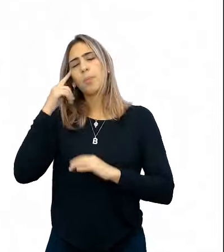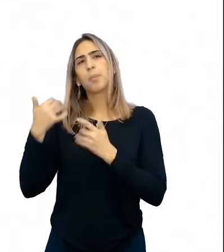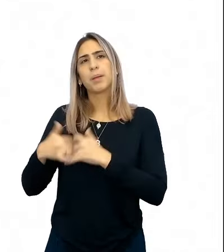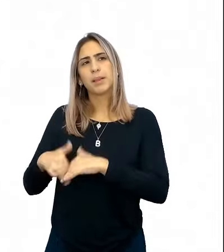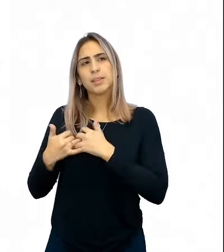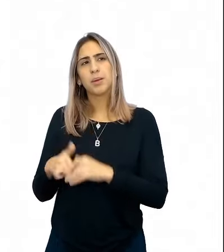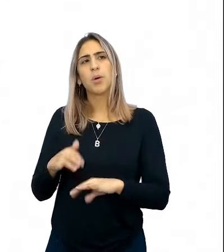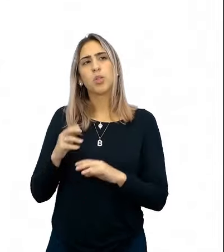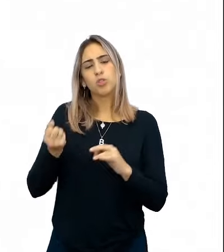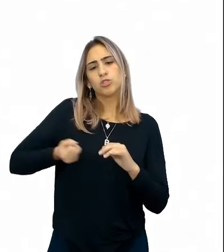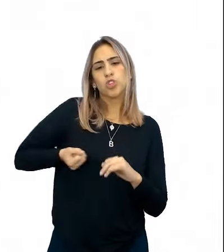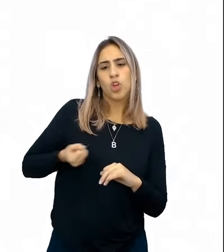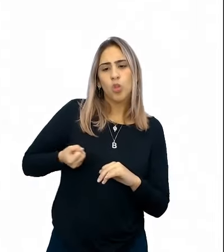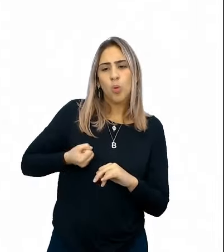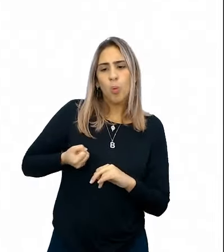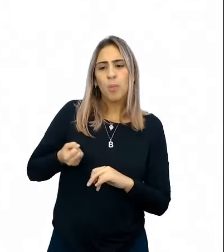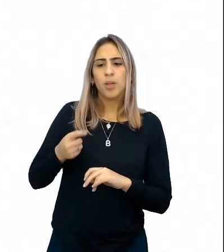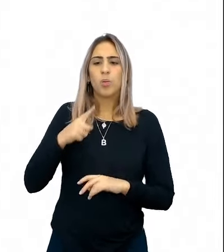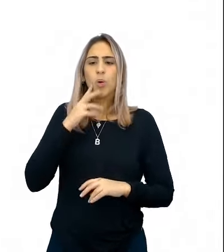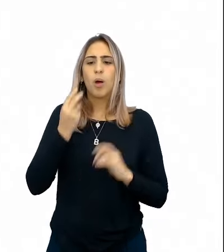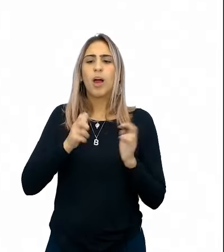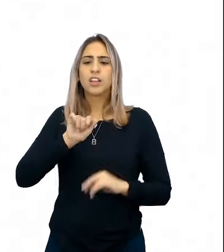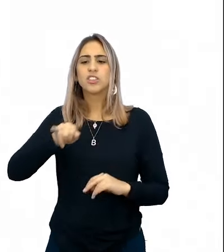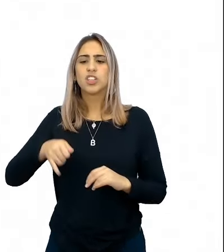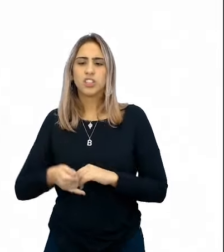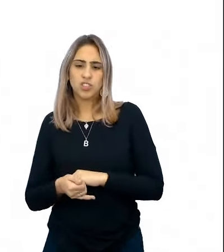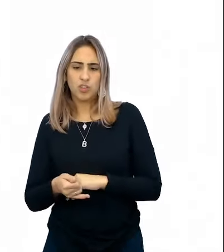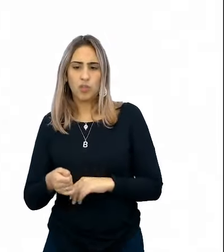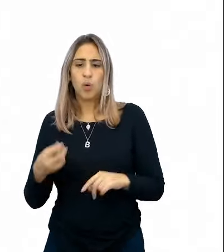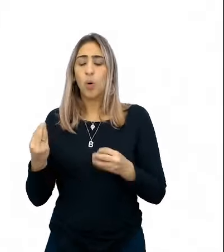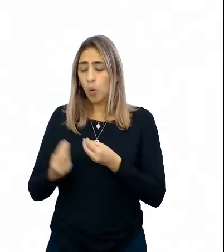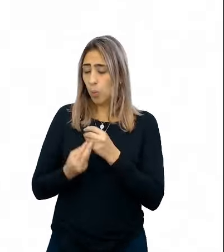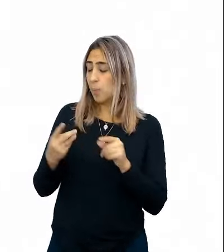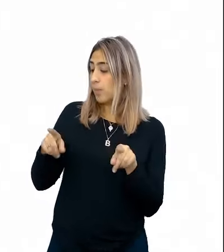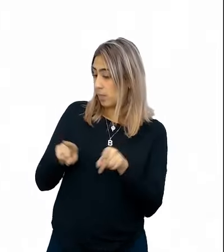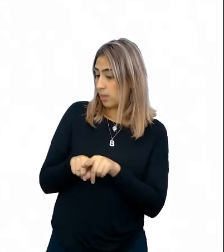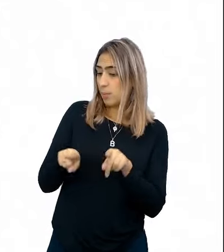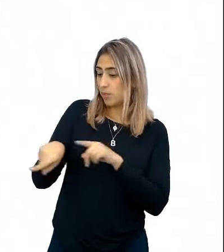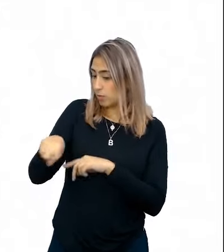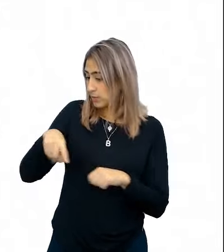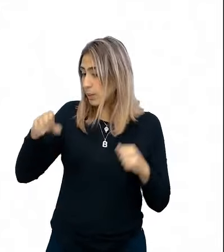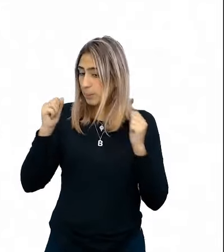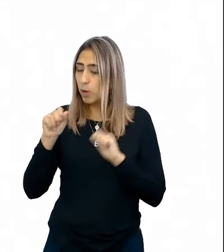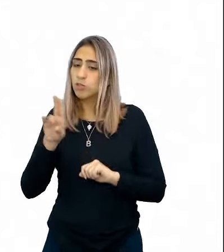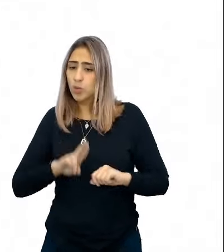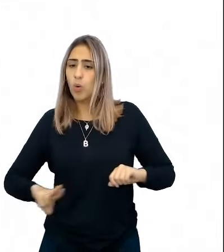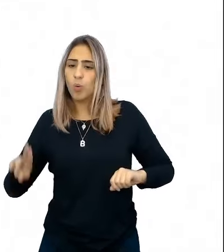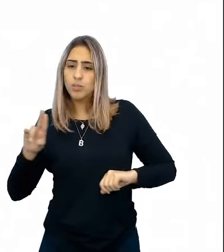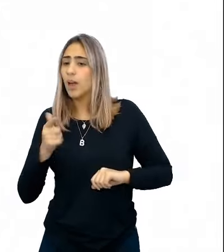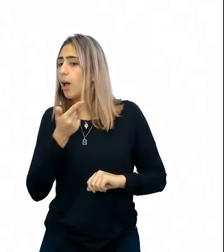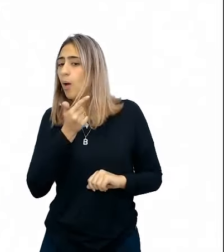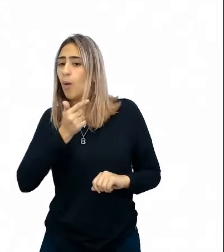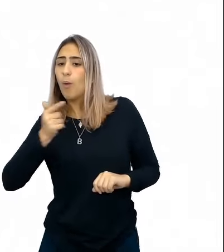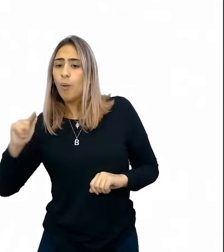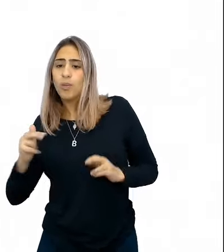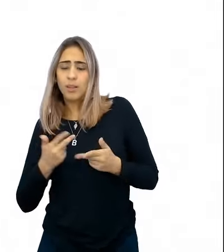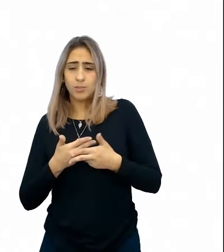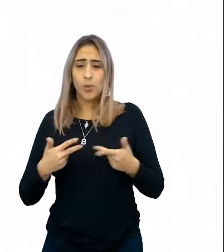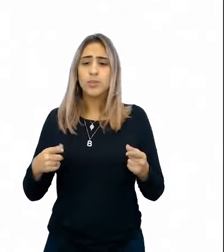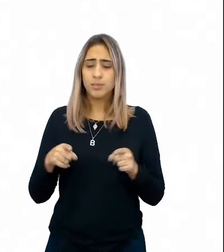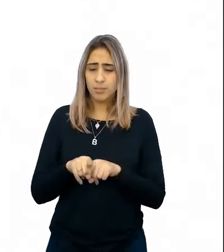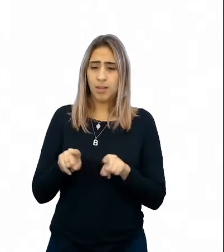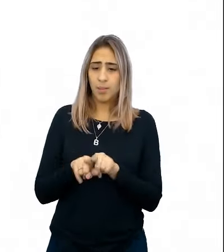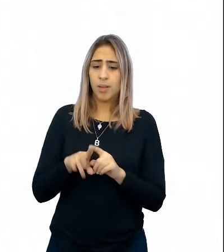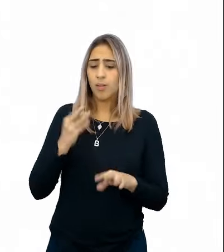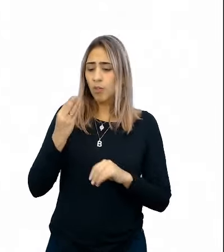pensamento aritmético no campo aditivo. Mas também vocês podem ter utilizado outros instrumentos que